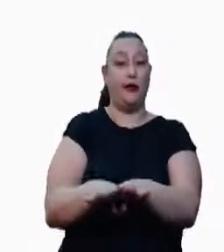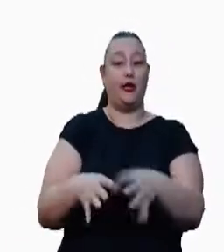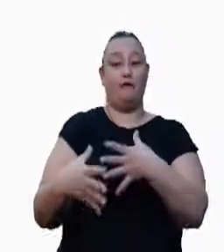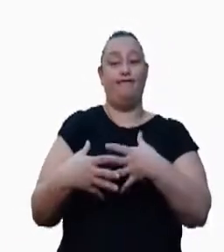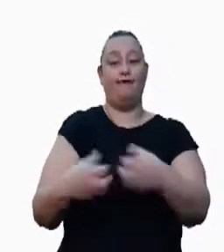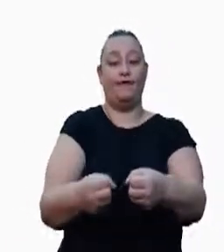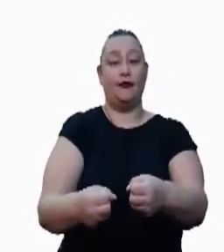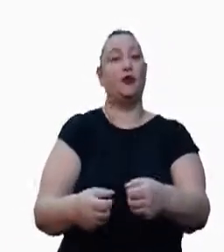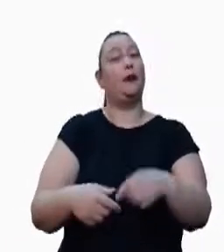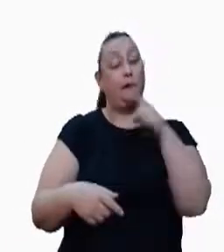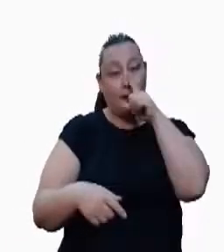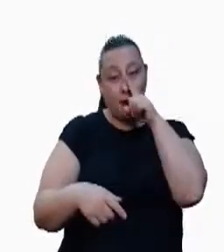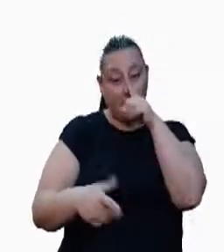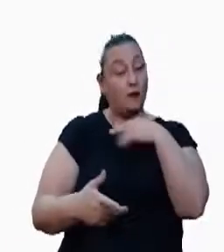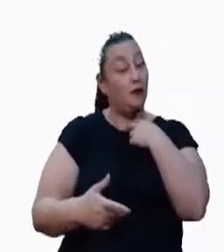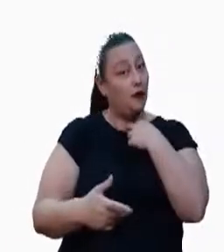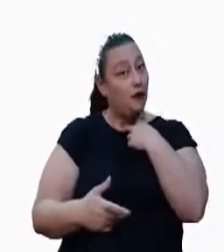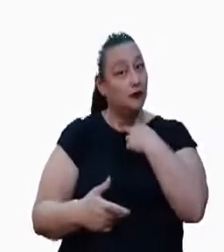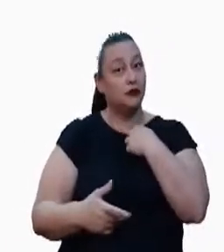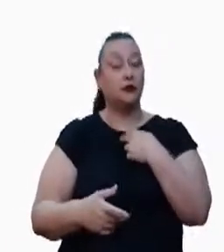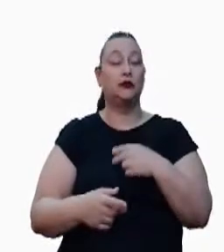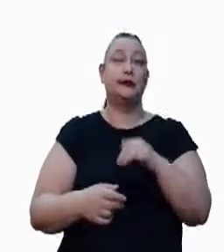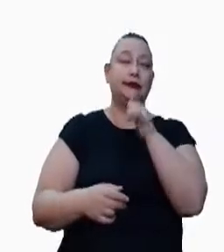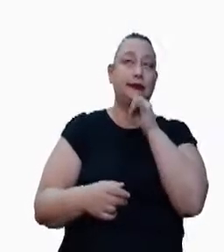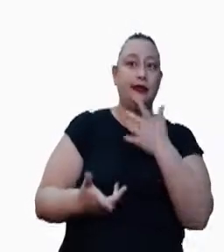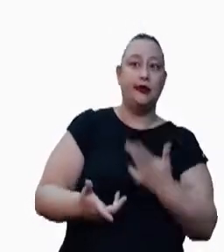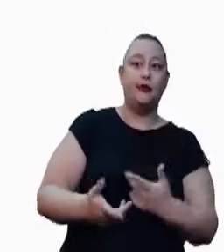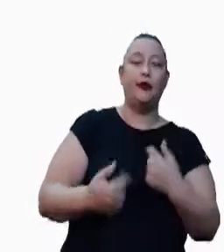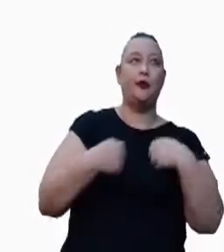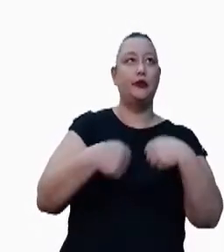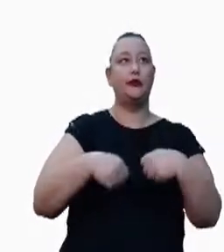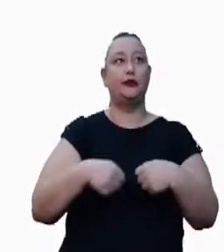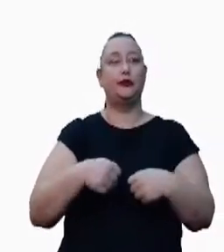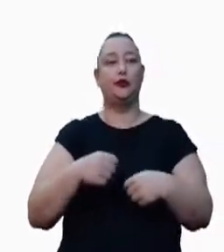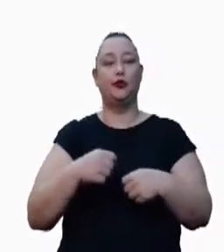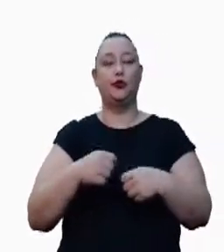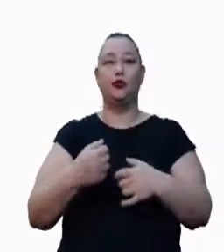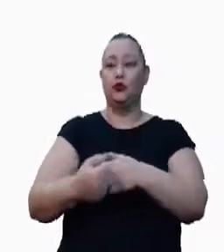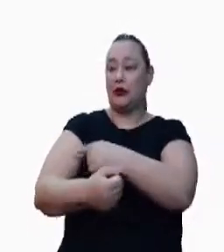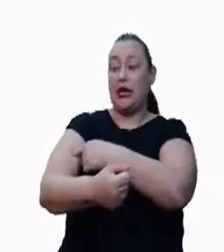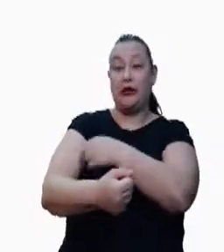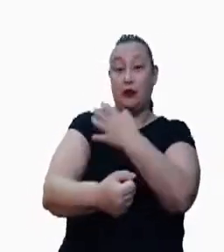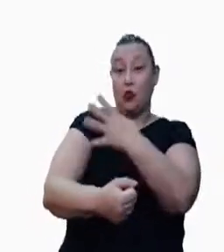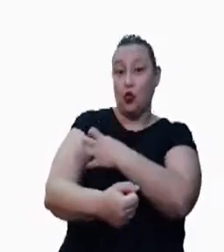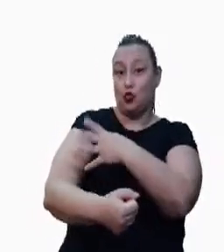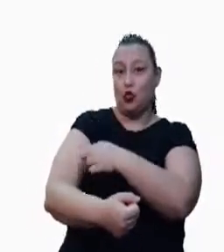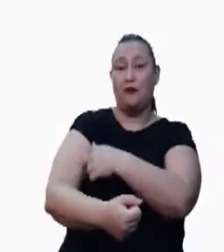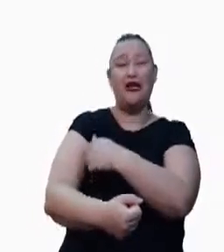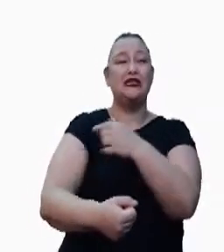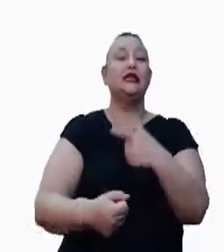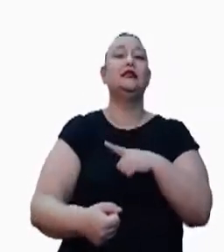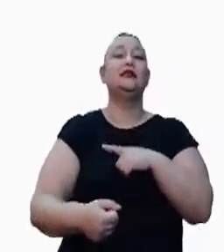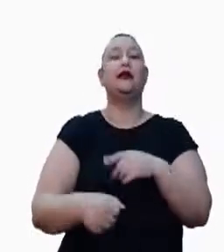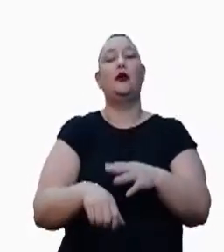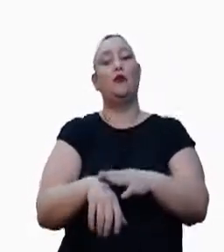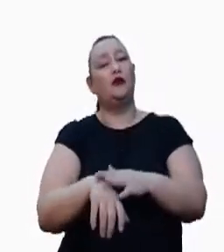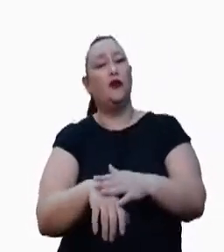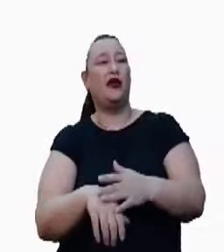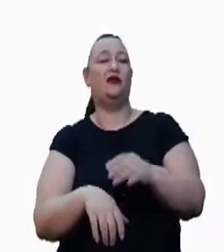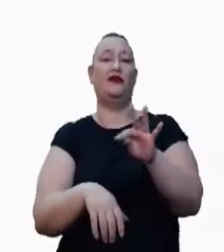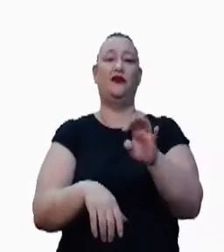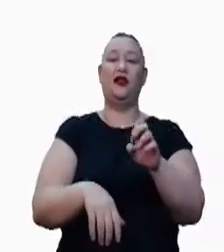Alguém que tem alteração no local de aplicação, por exemplo, eu preciso aplicar num músculo mas esse músculo tem uma ferida porque